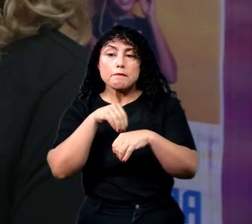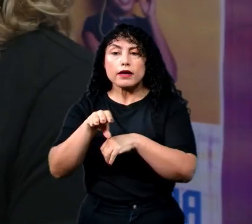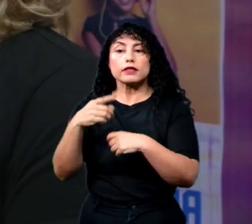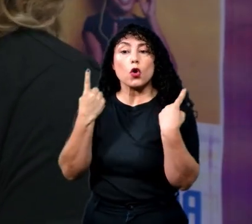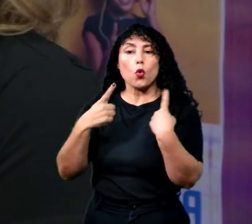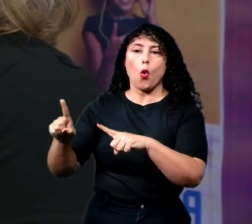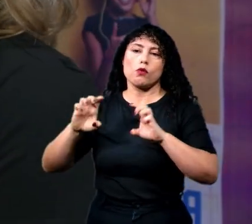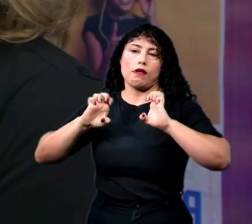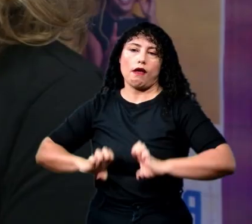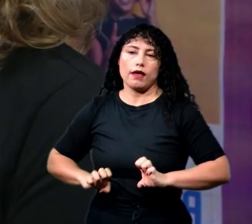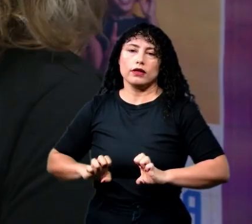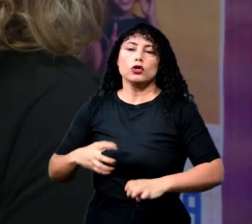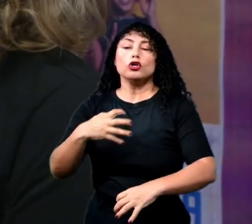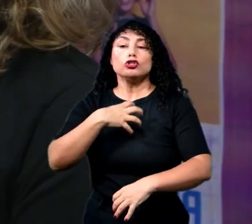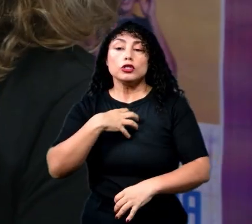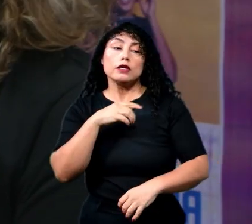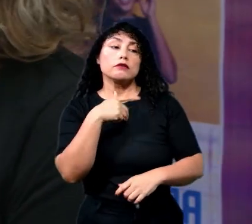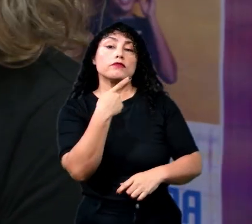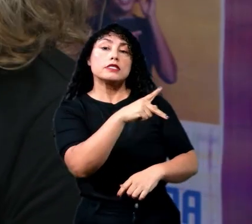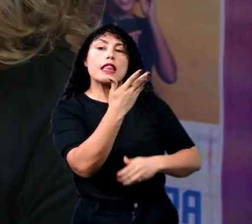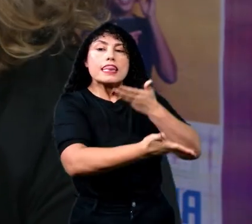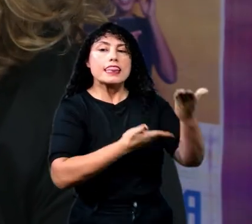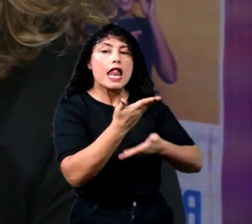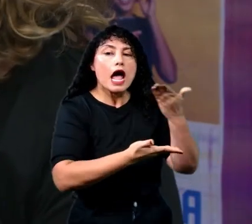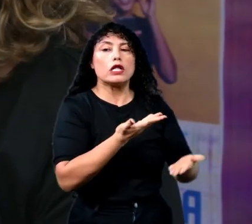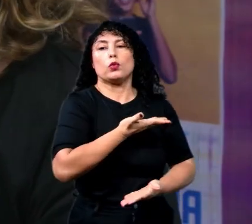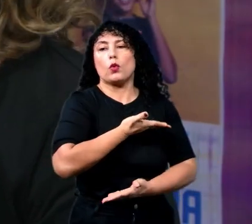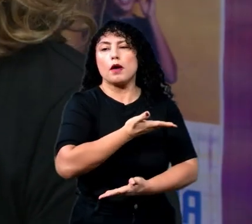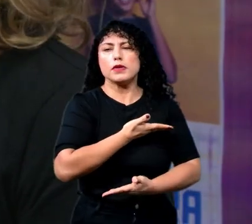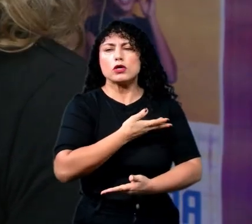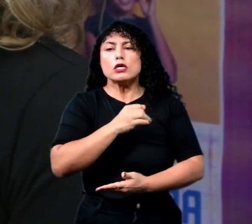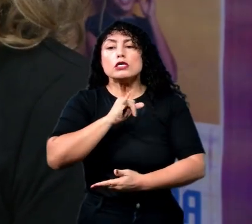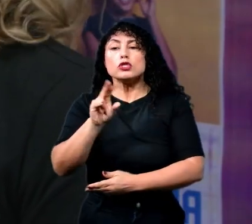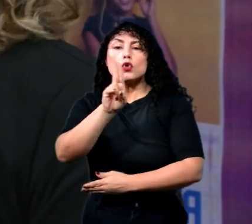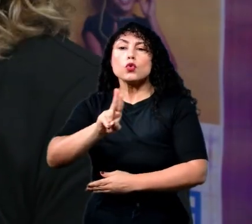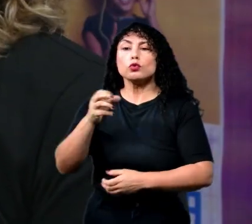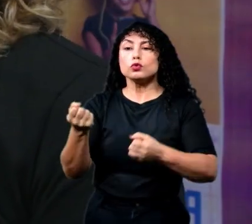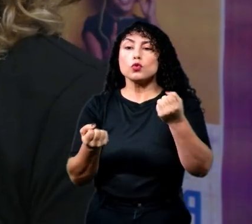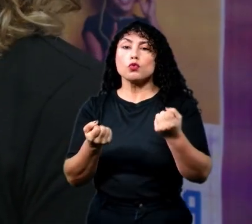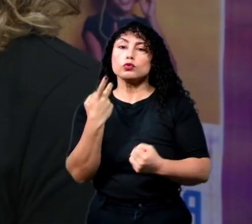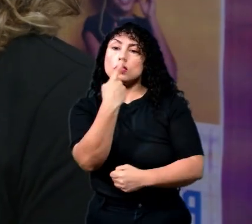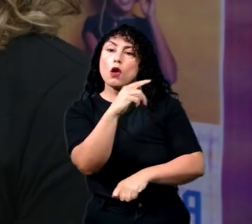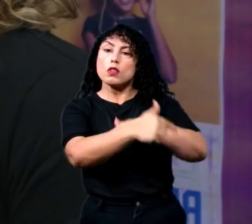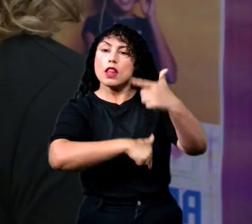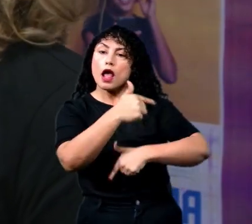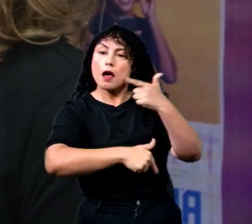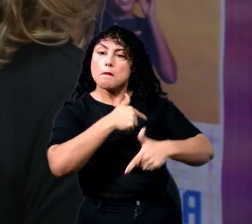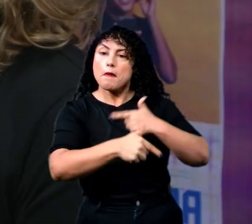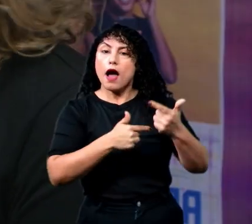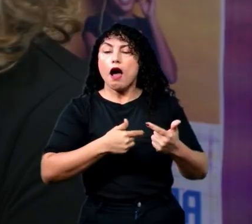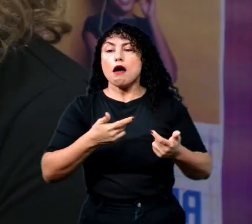antiético. Por exemplo, a forma como você trata o seu colega, né? Se você usa o seu cargo ou o seu trabalho para